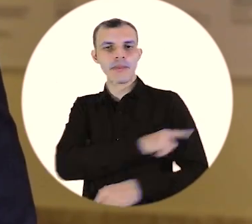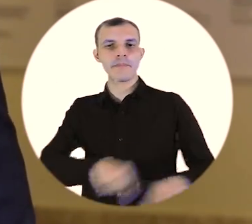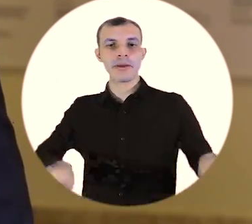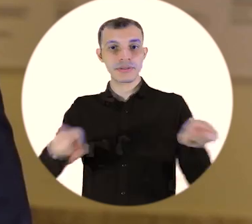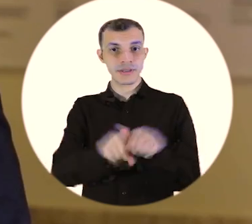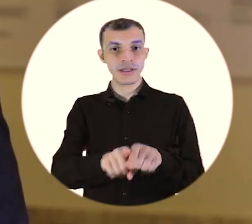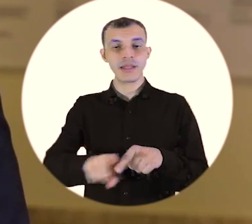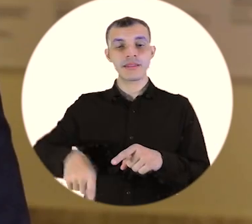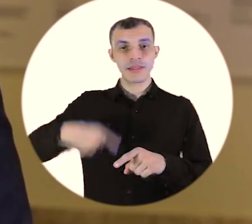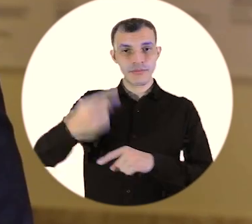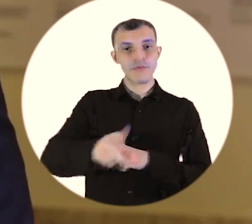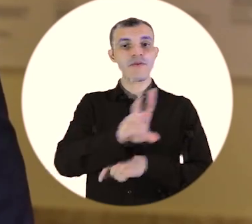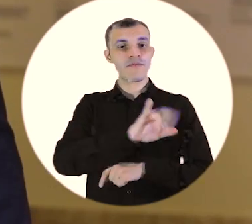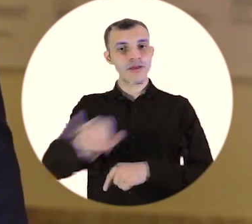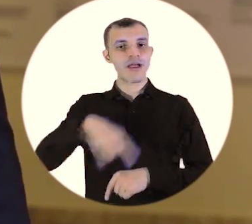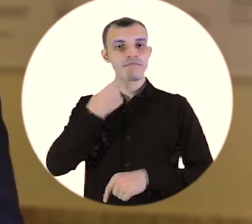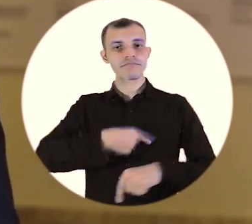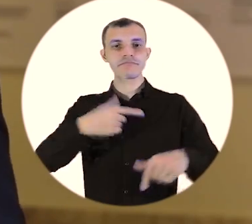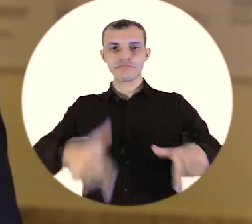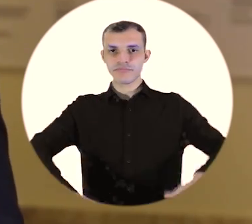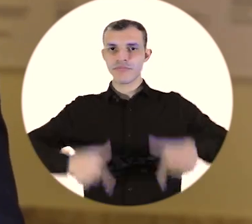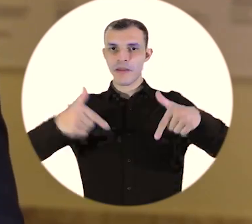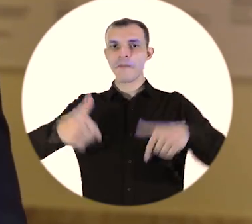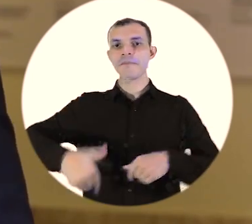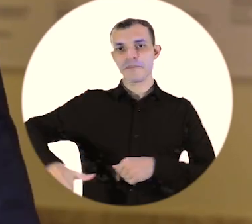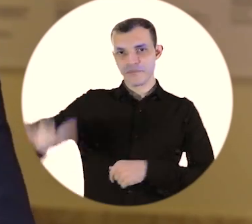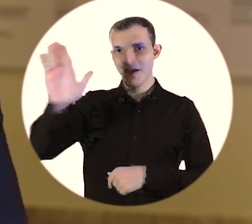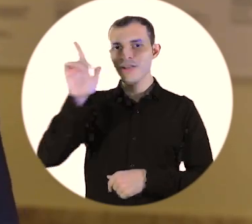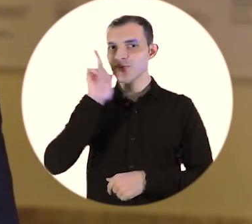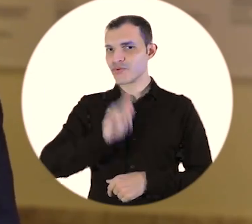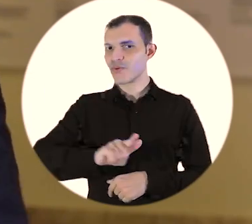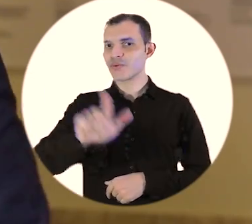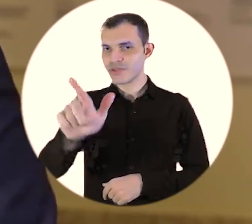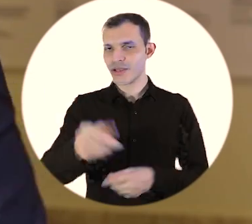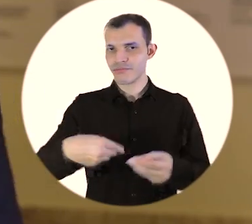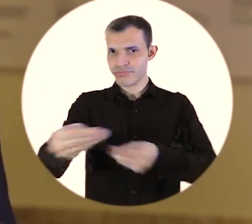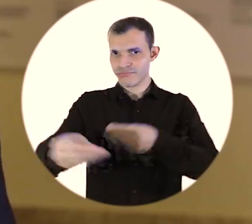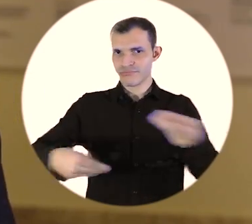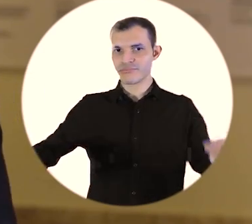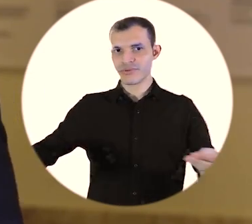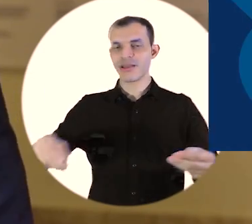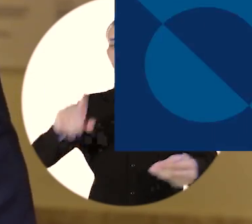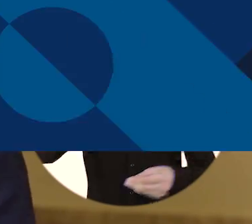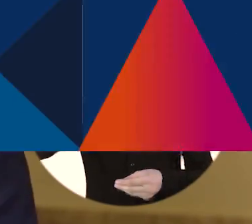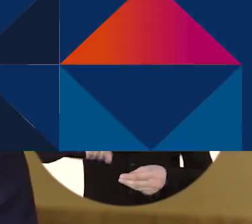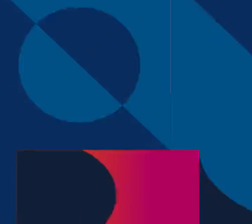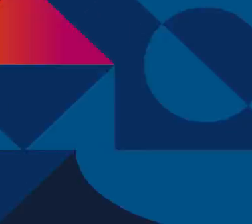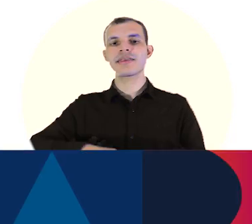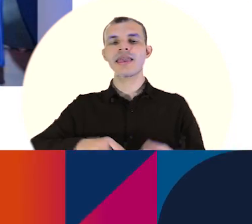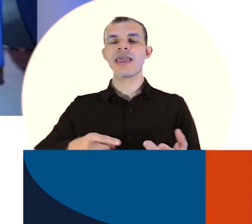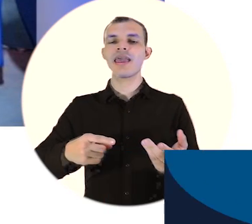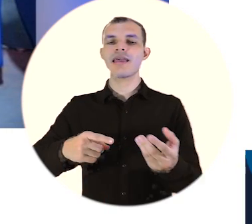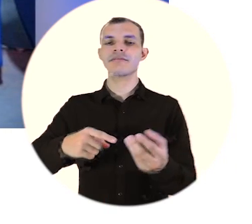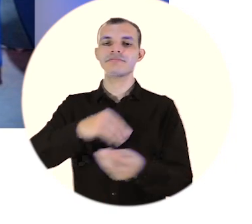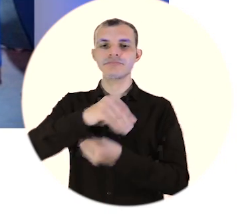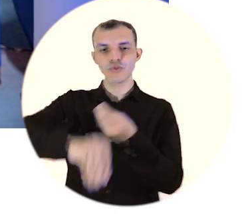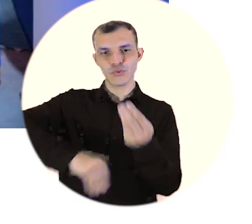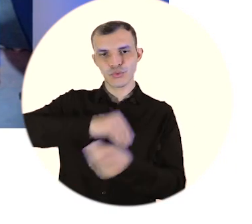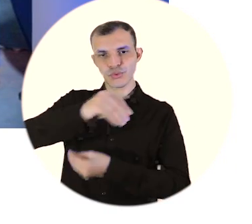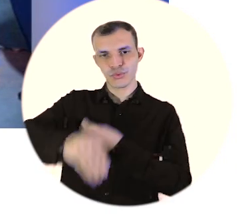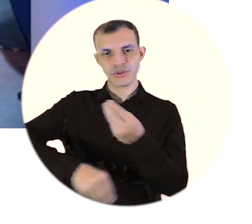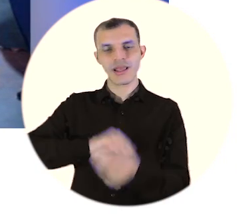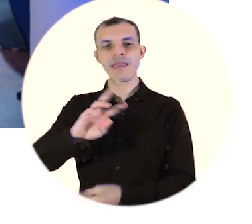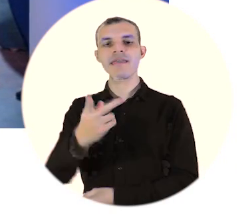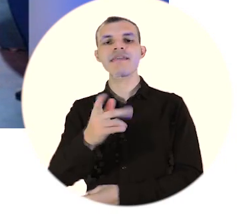dias, entregaremos mais certificações dessa pós-graduação que é feita de forma híbrida e para todo o estado do Maranhão, com o objetivo de entregar